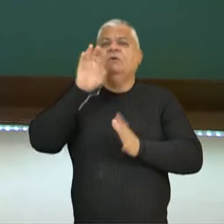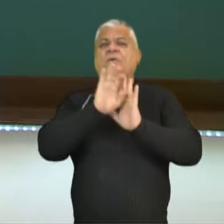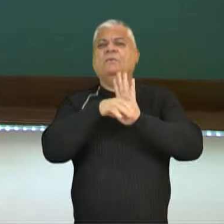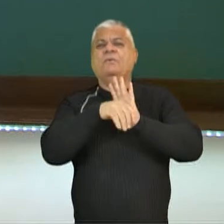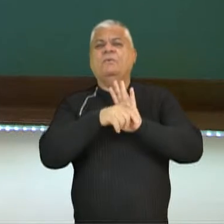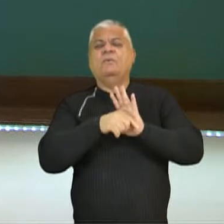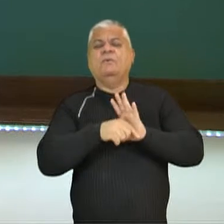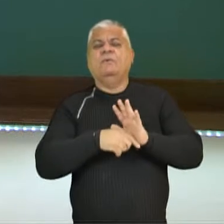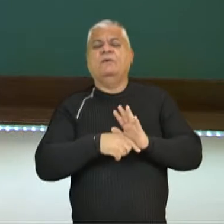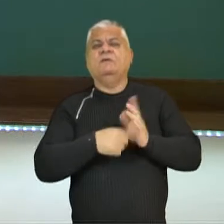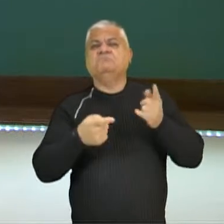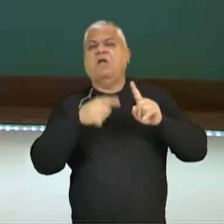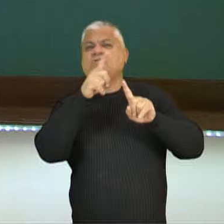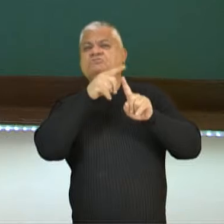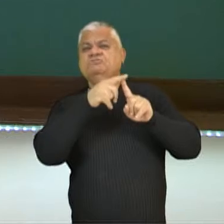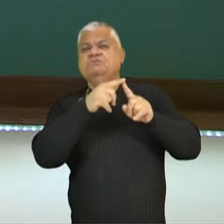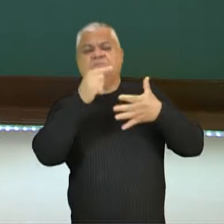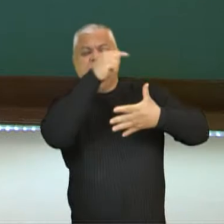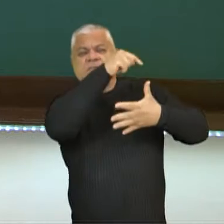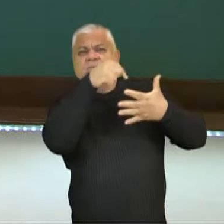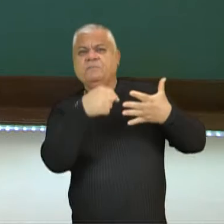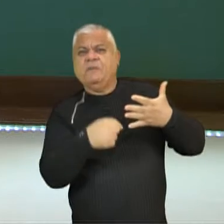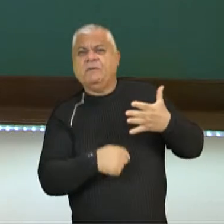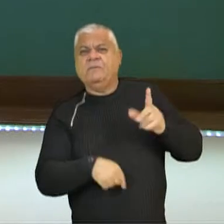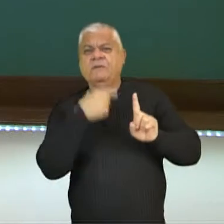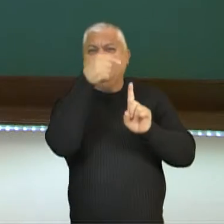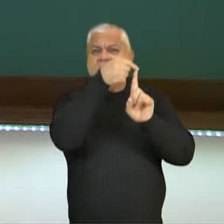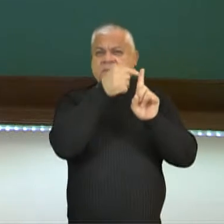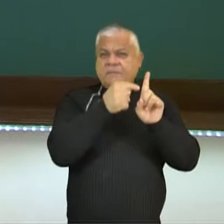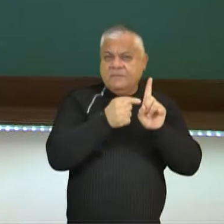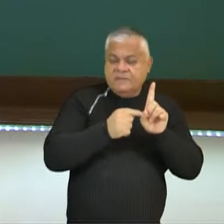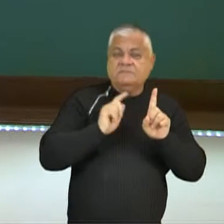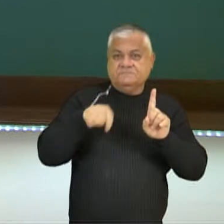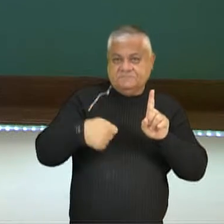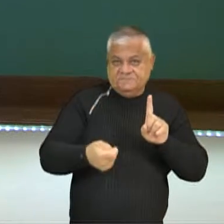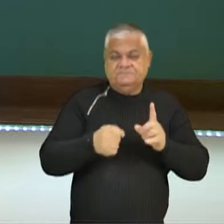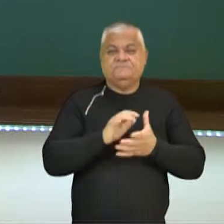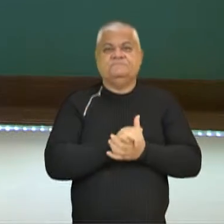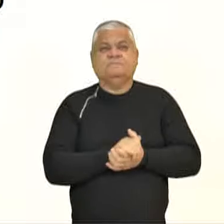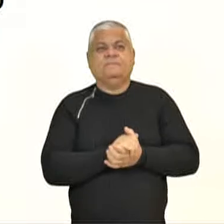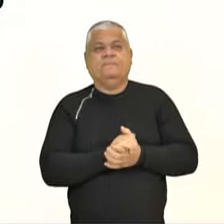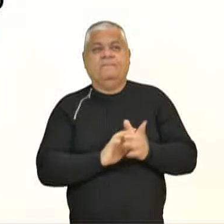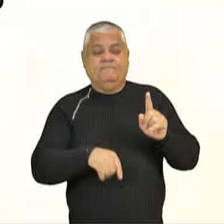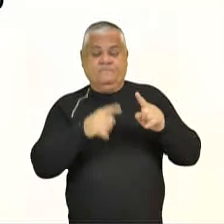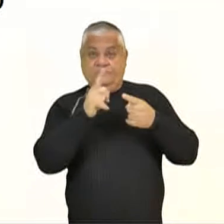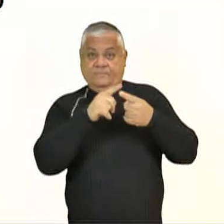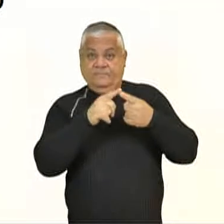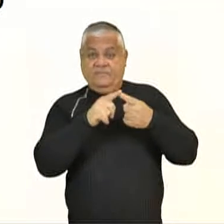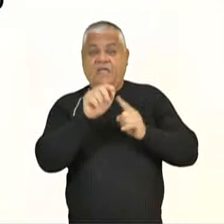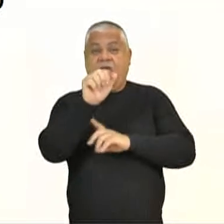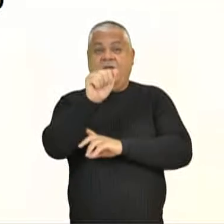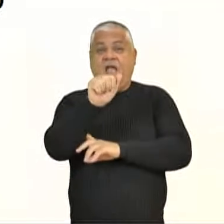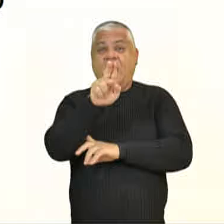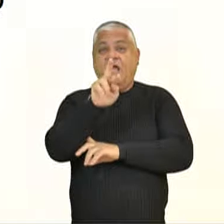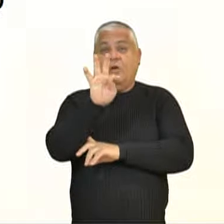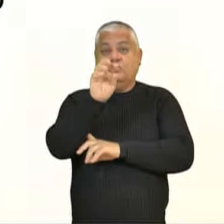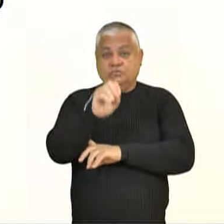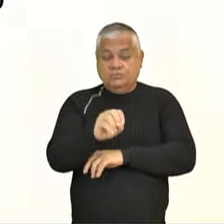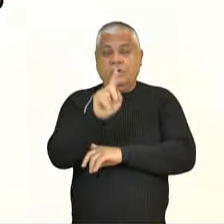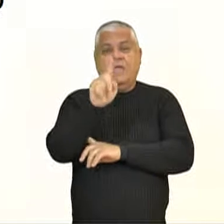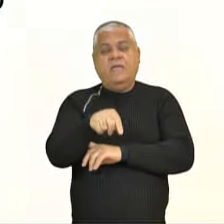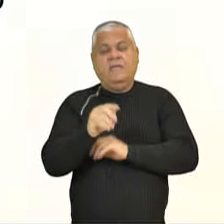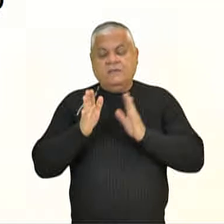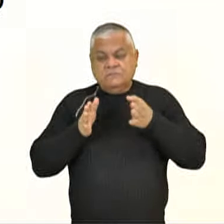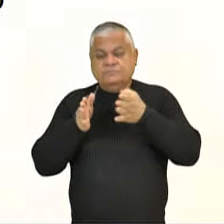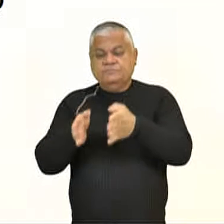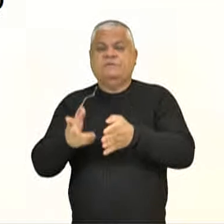de textos dramáticos que são oferecidos ali no teatro. Nós temos o auto, que é uma obra de caráter mais